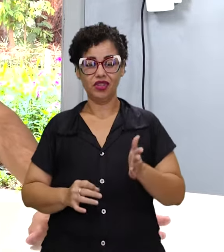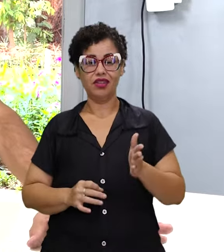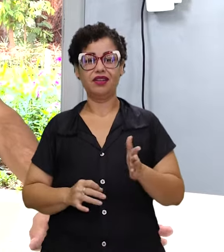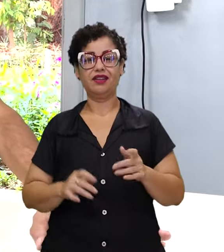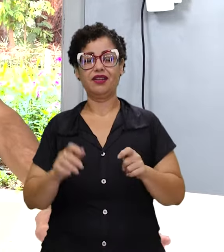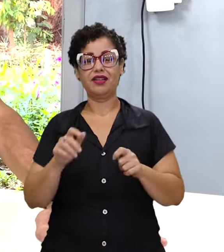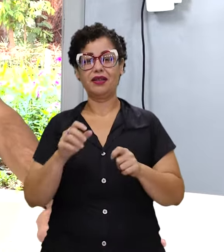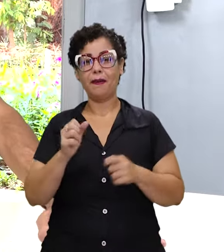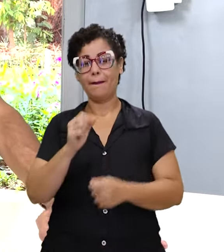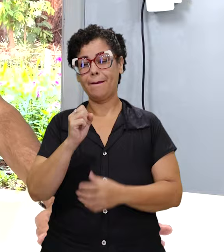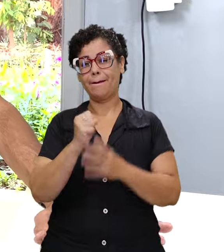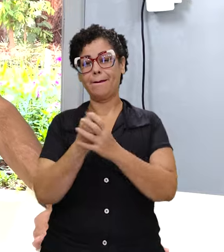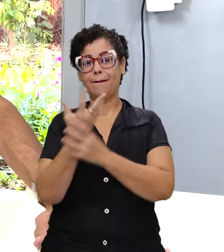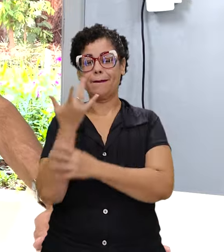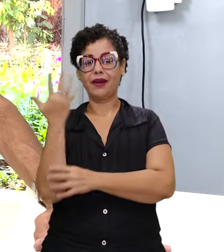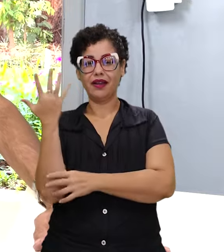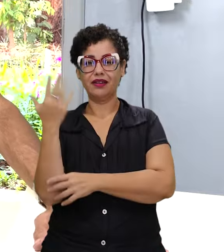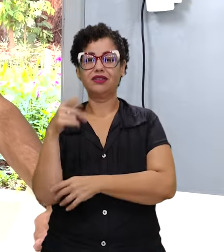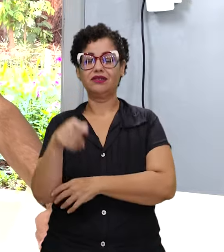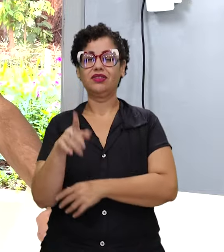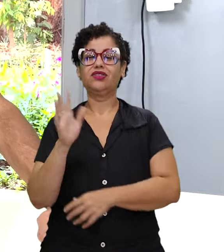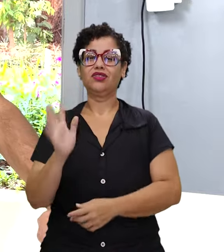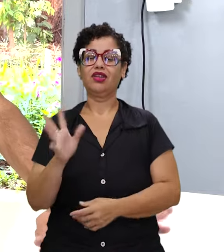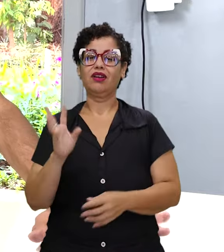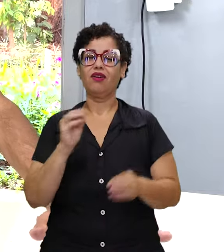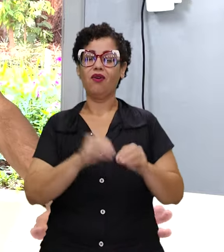essas plantas